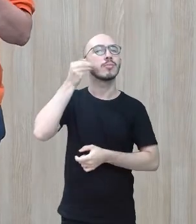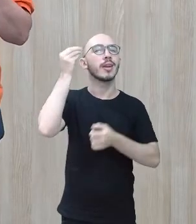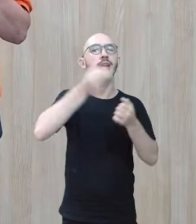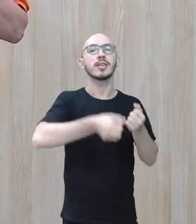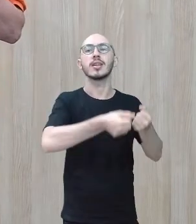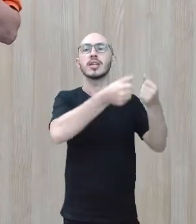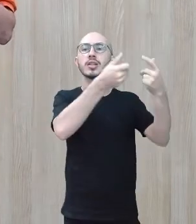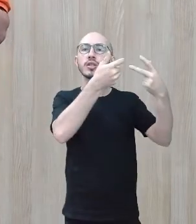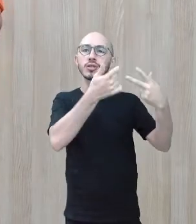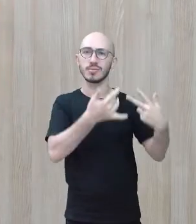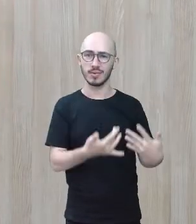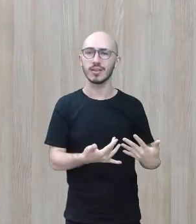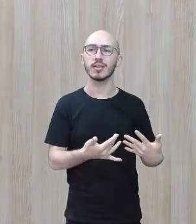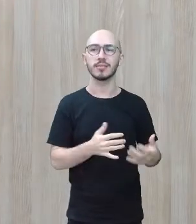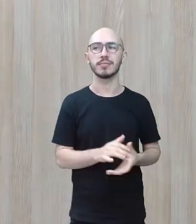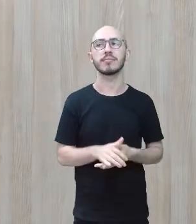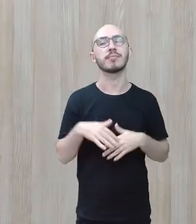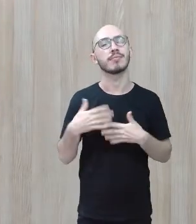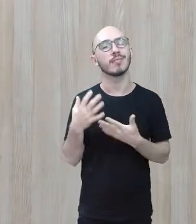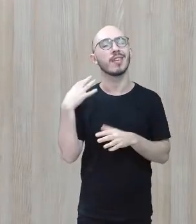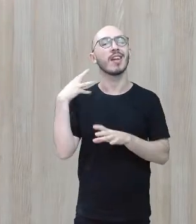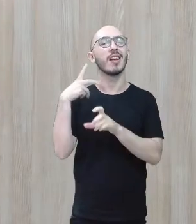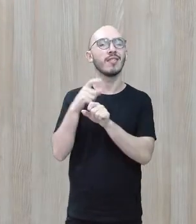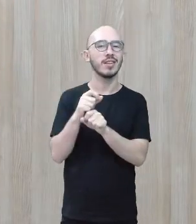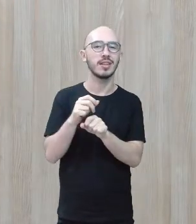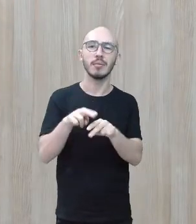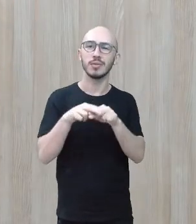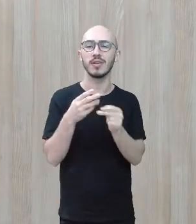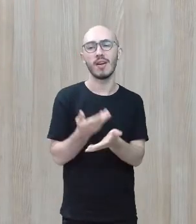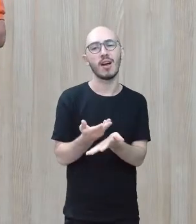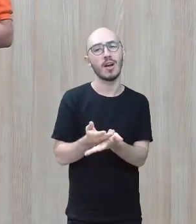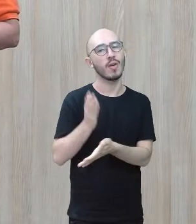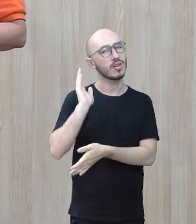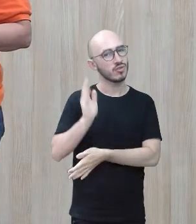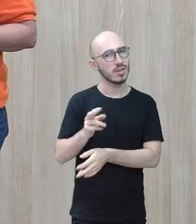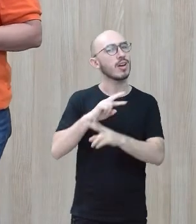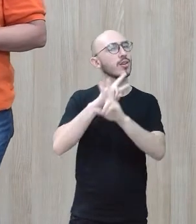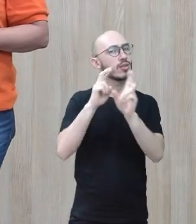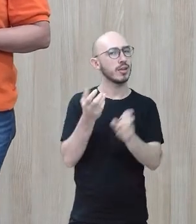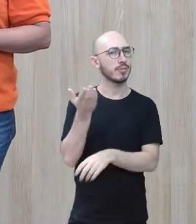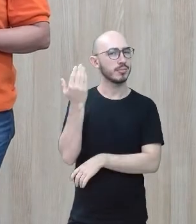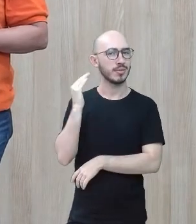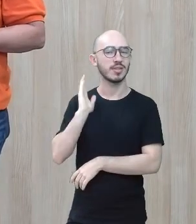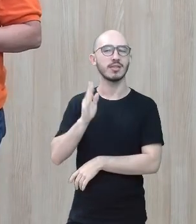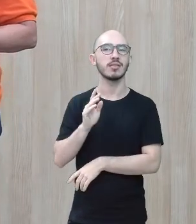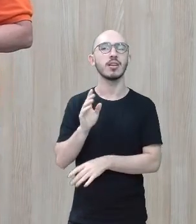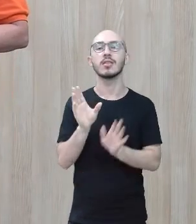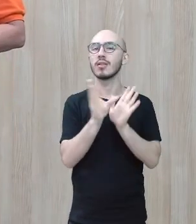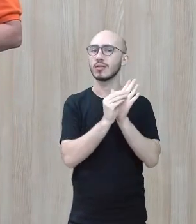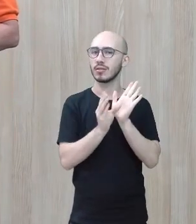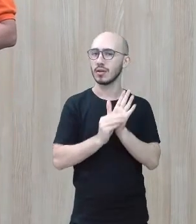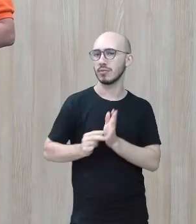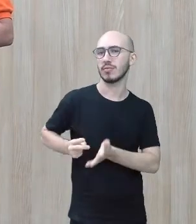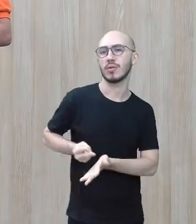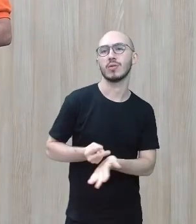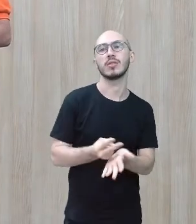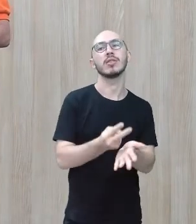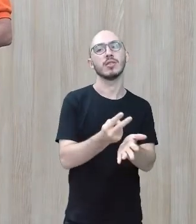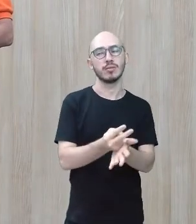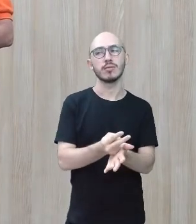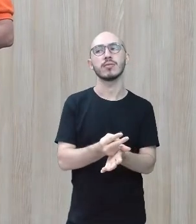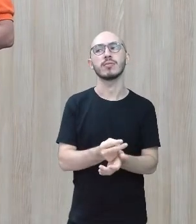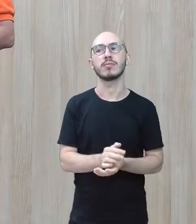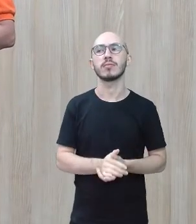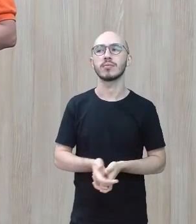eu falo revisar, porque já tivemos aula de biografia e o conteúdo ele continua na trilha, não é? Então